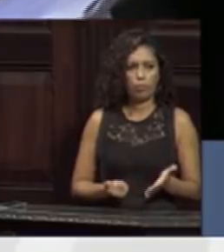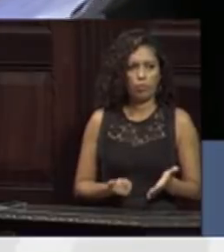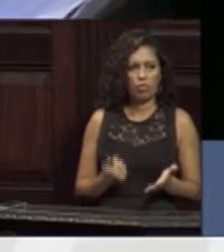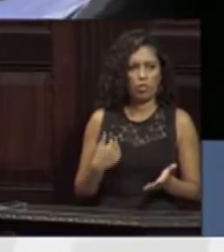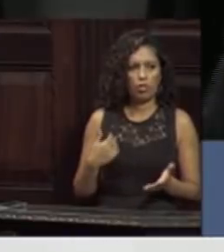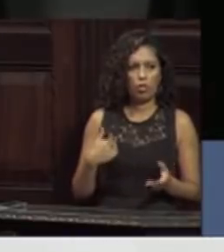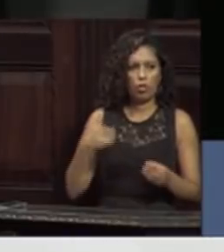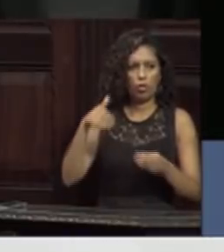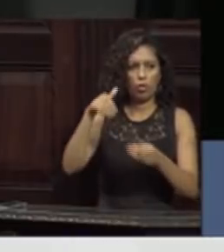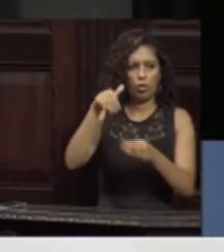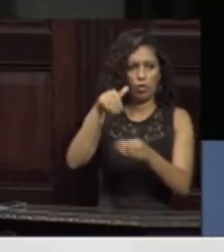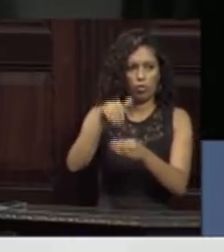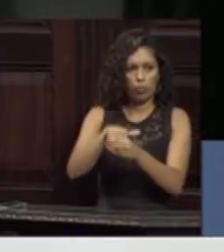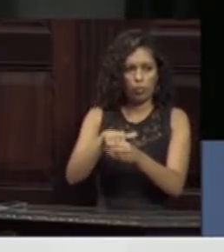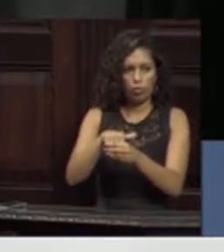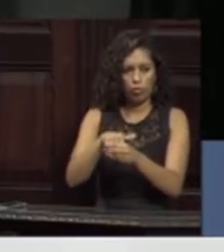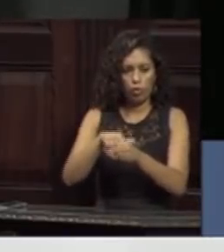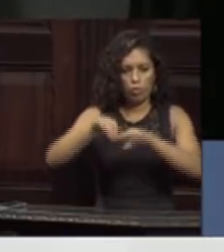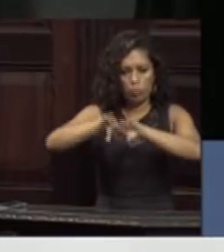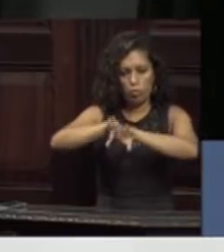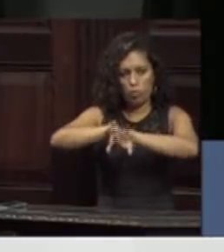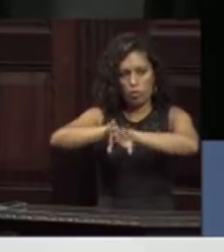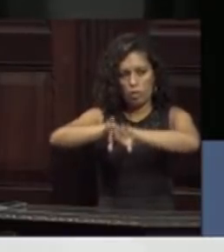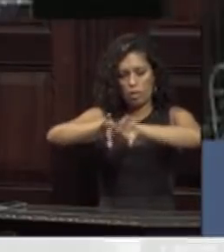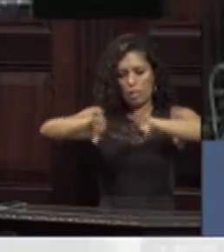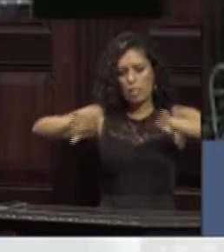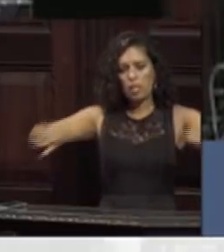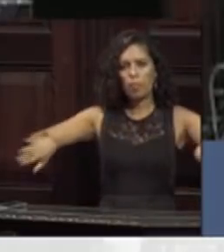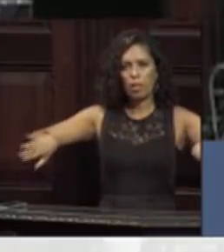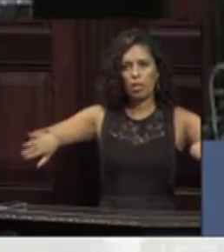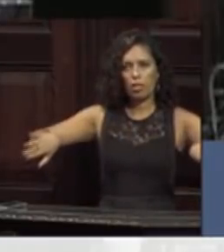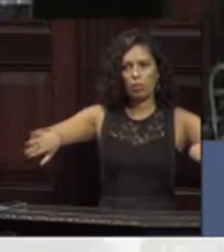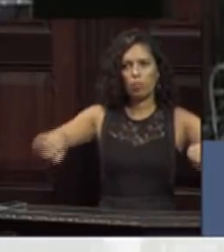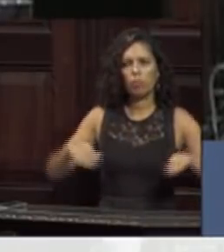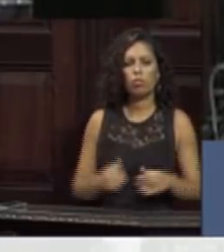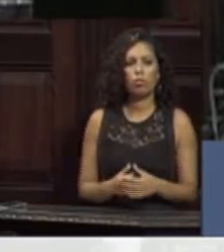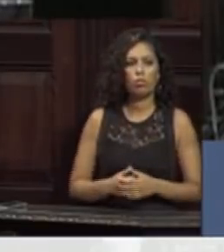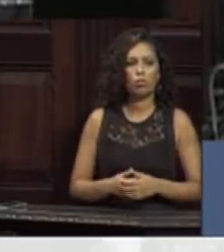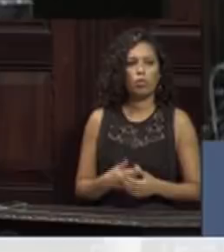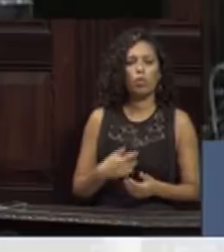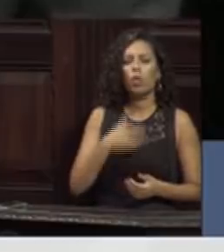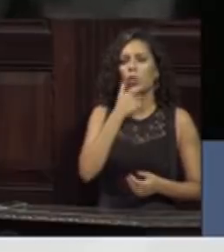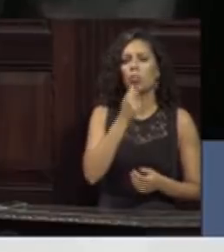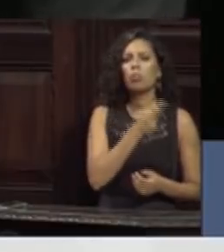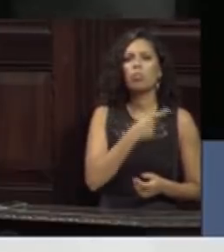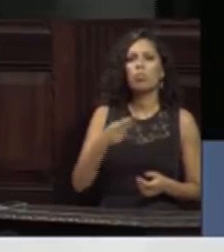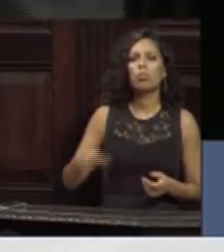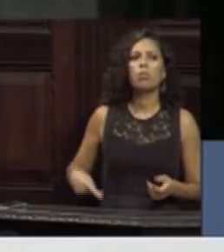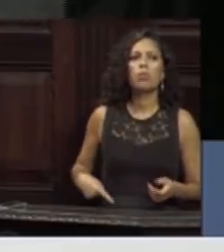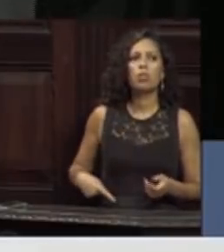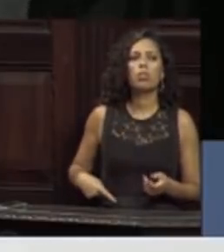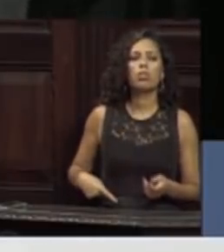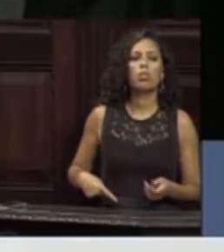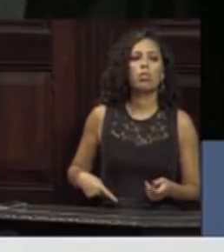Voto em separado. Voto separado, deputado Luiz Paulo. Senhor presidente,